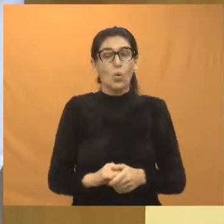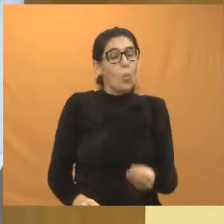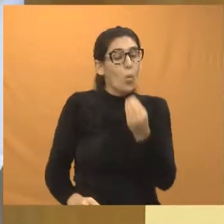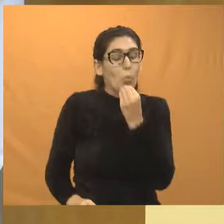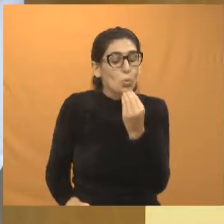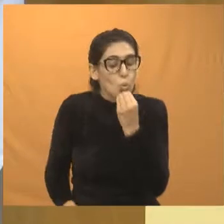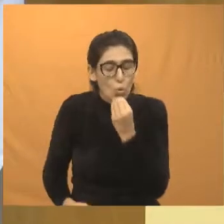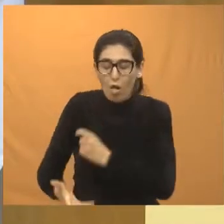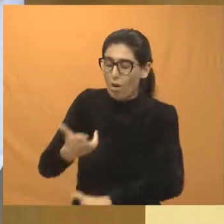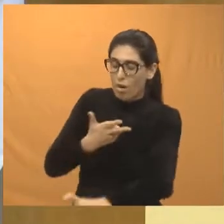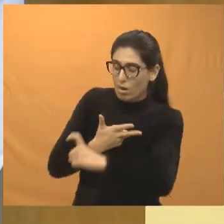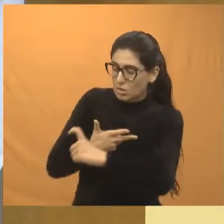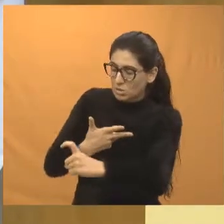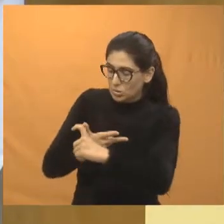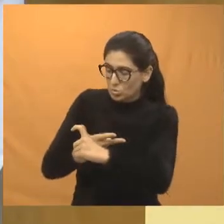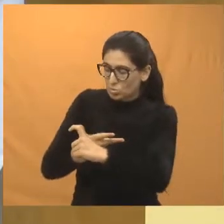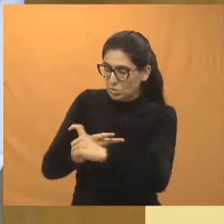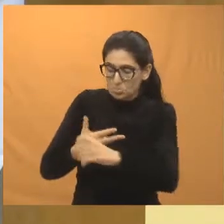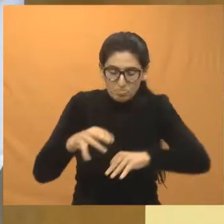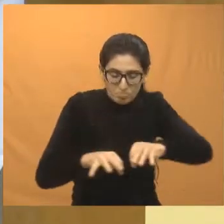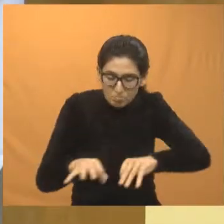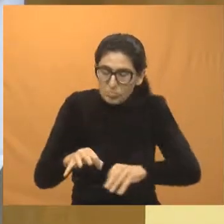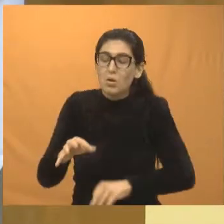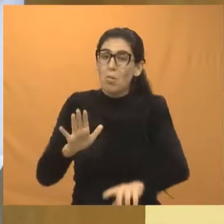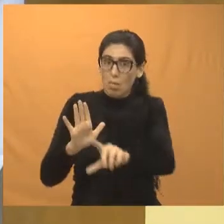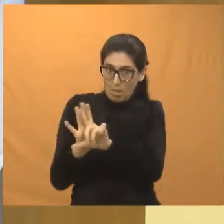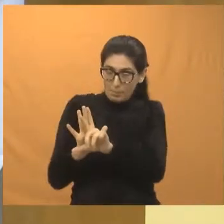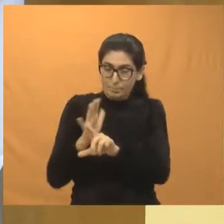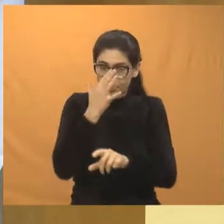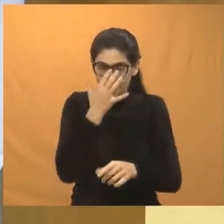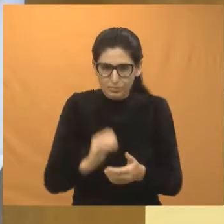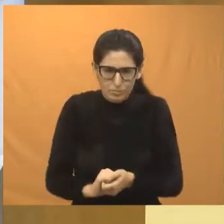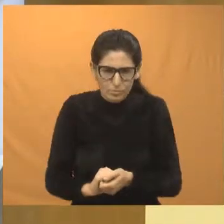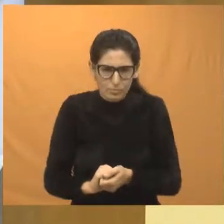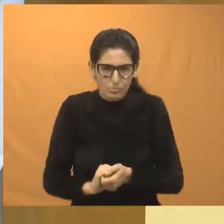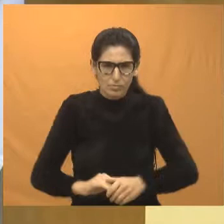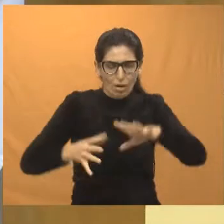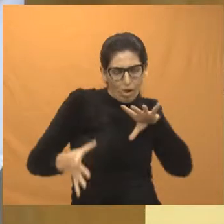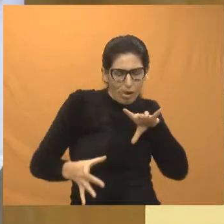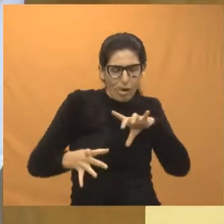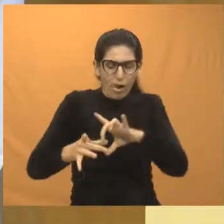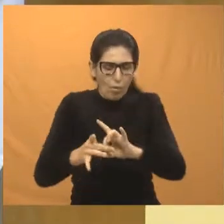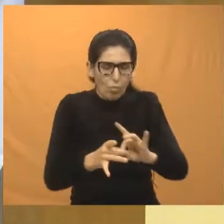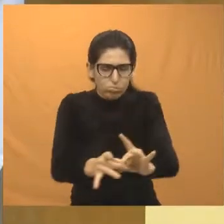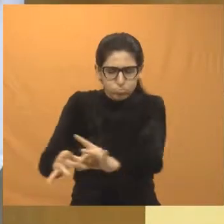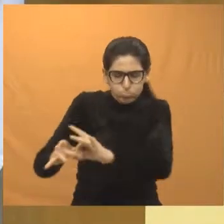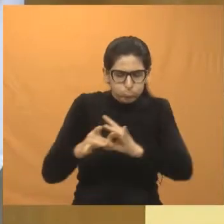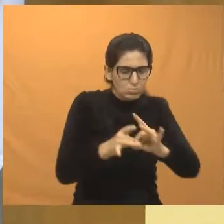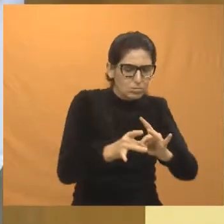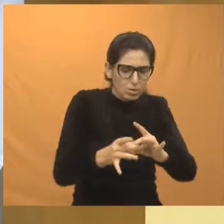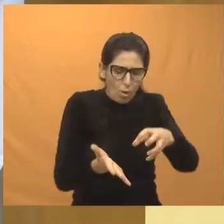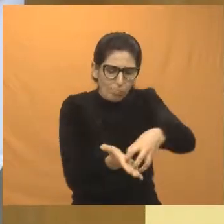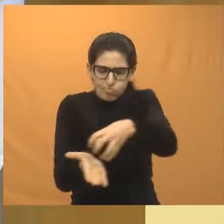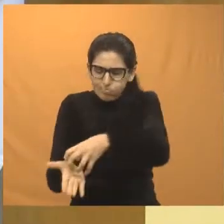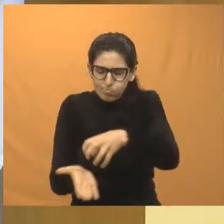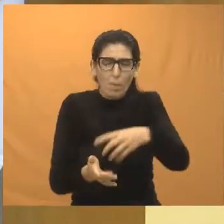Executivo tirar alguns obstáculos que é posto por outra instituição pública. A